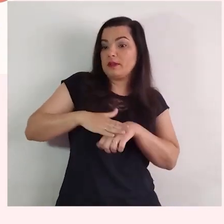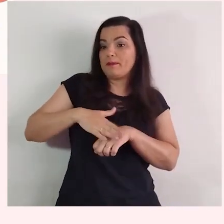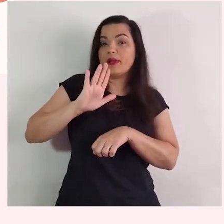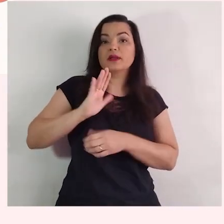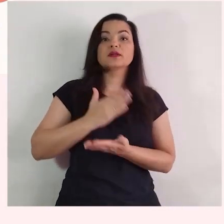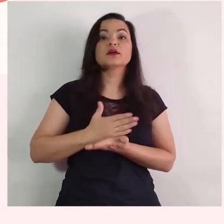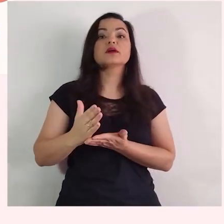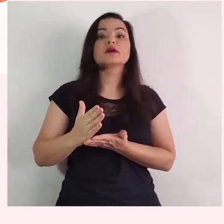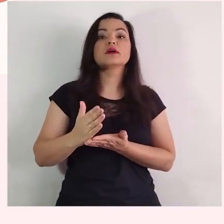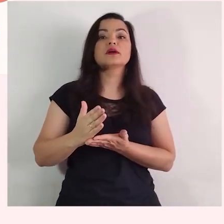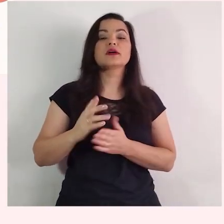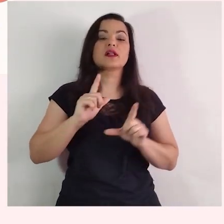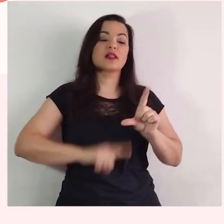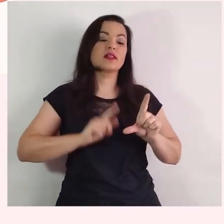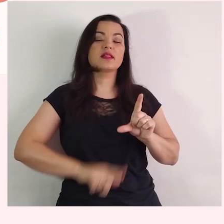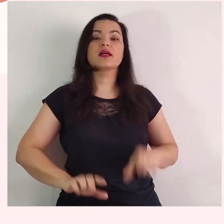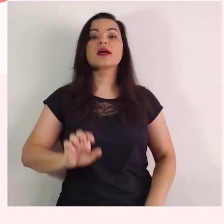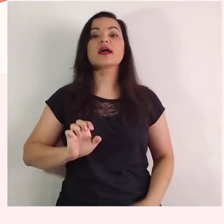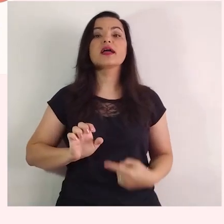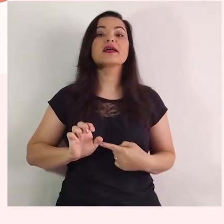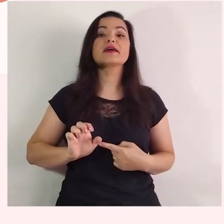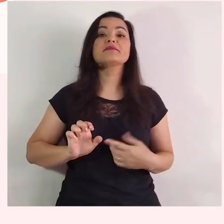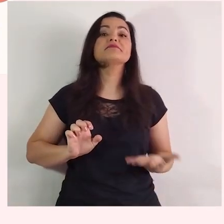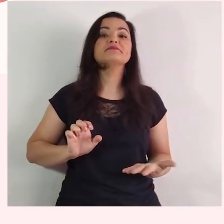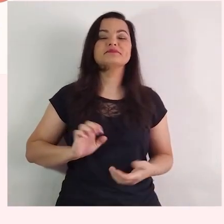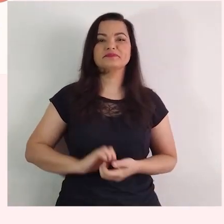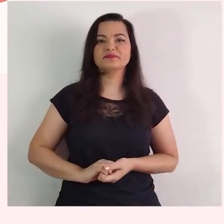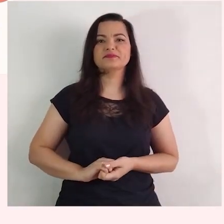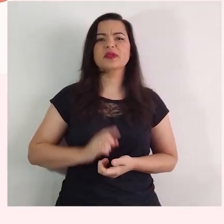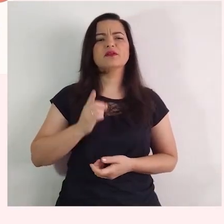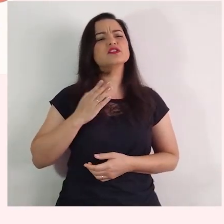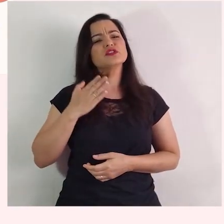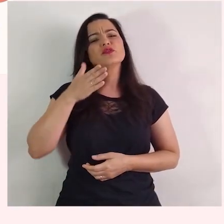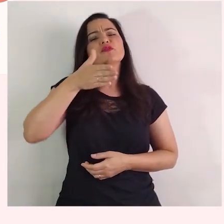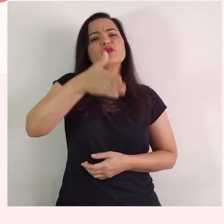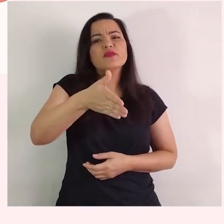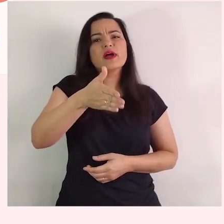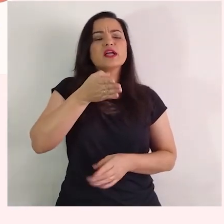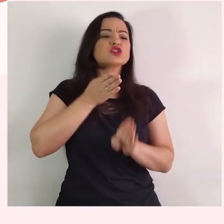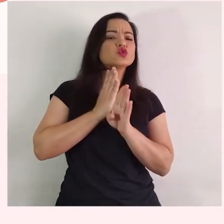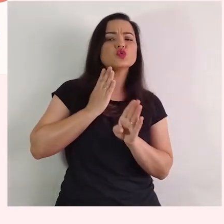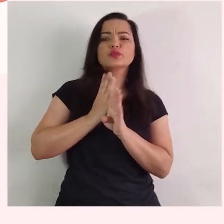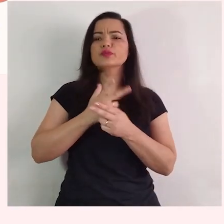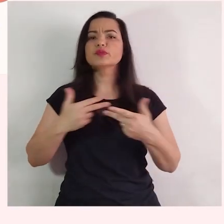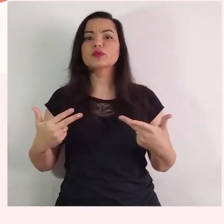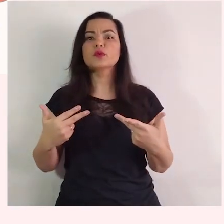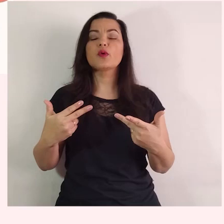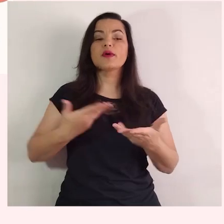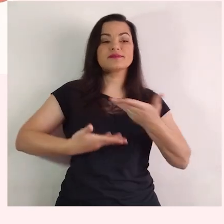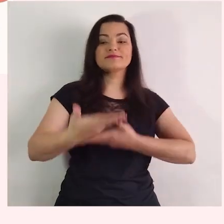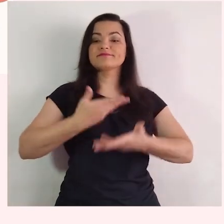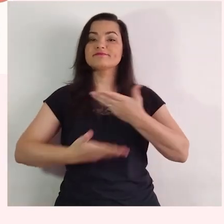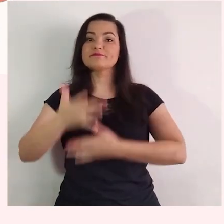letra E? Um espaço que você vai para descobrir coisas, para interagir com pessoas que começa